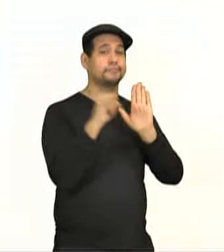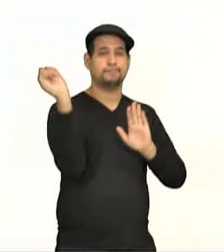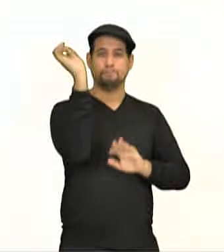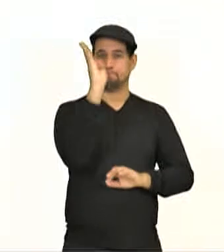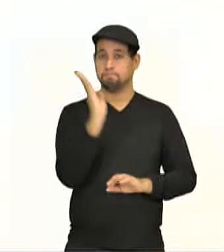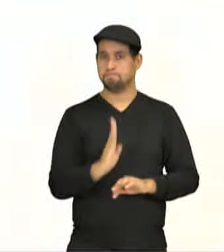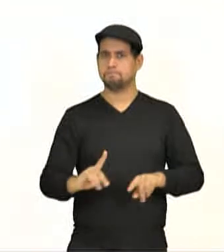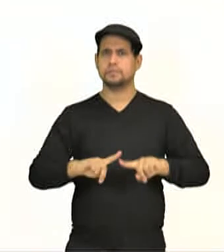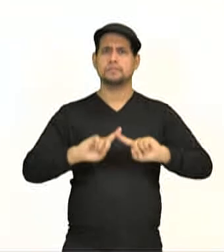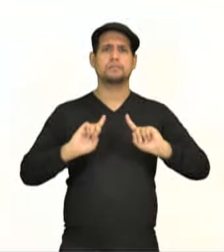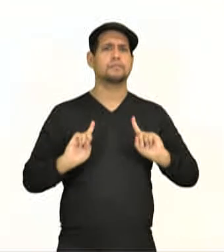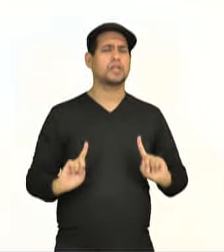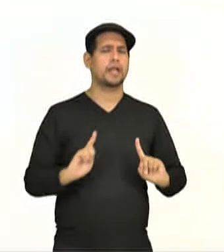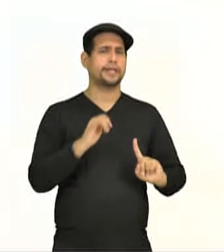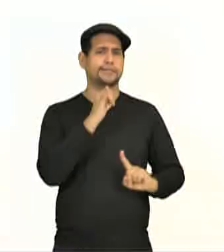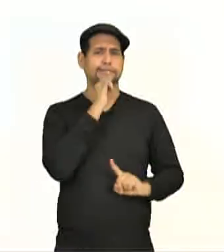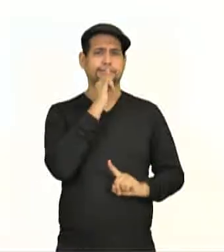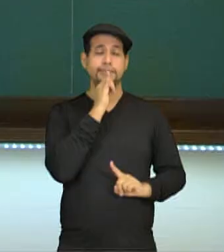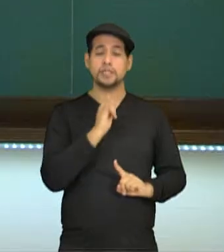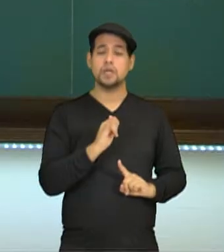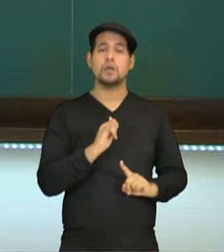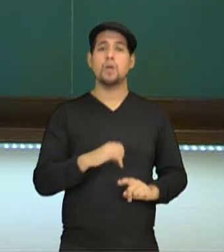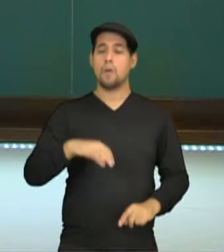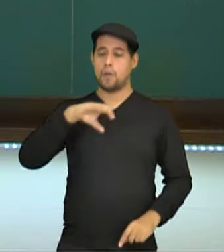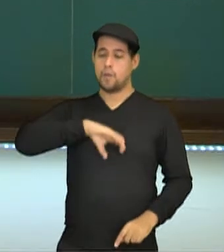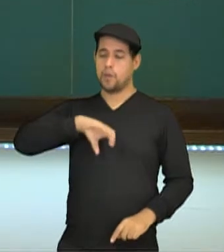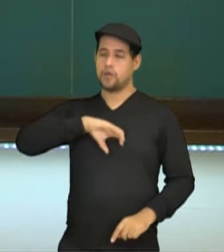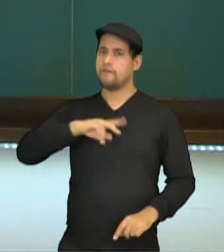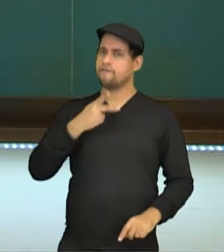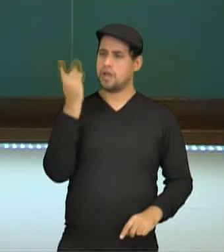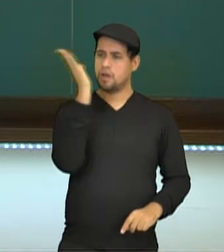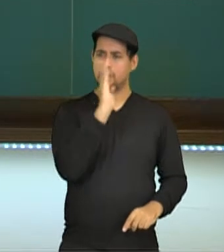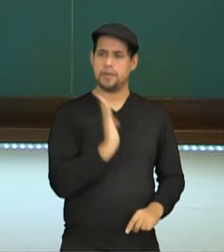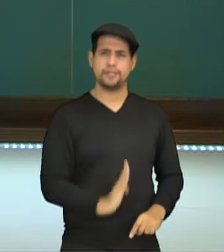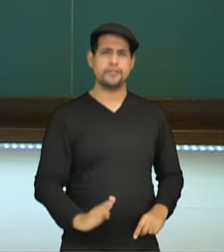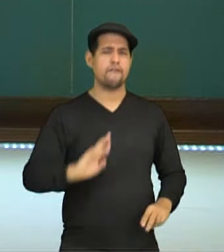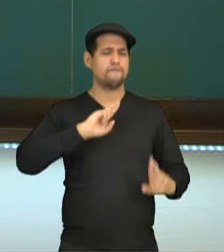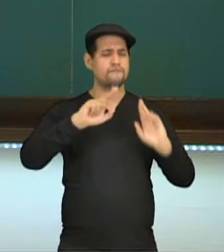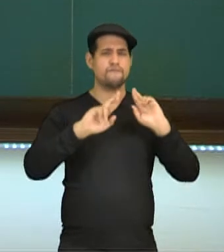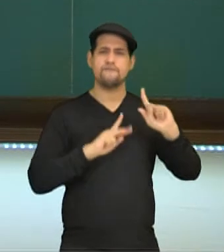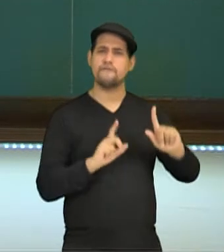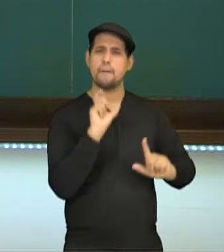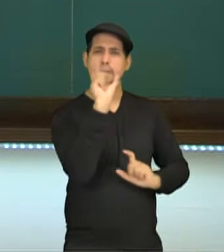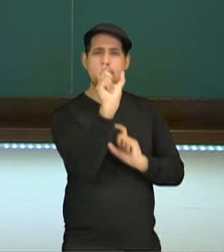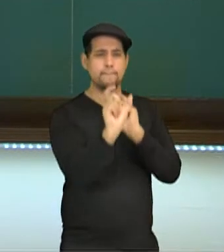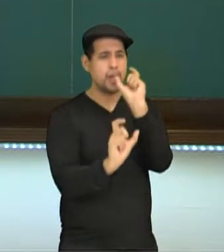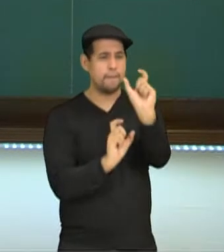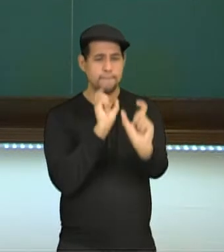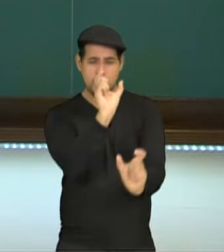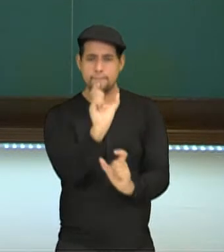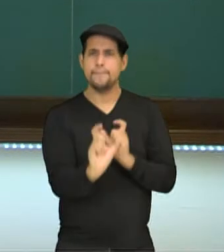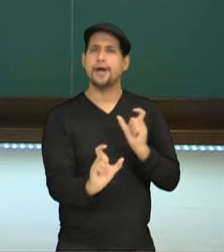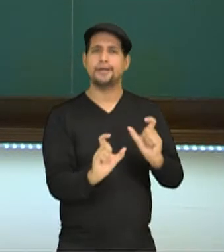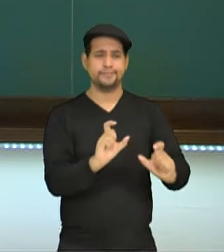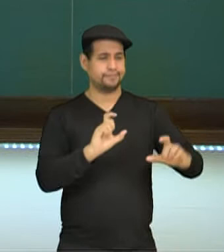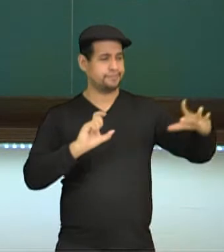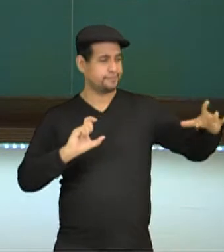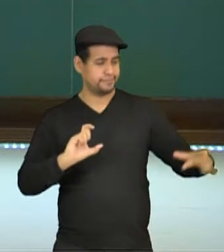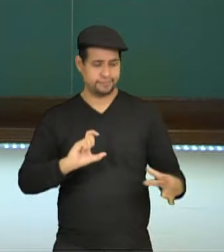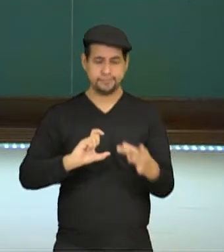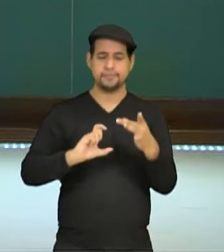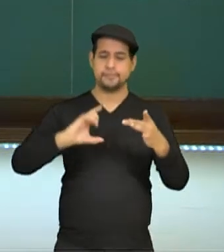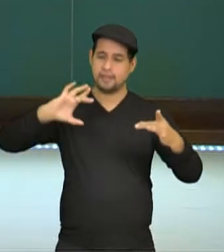Brasil. Então, por exemplo, né, o português falado no Brasil hoje, várias palavras que nós falamos são de